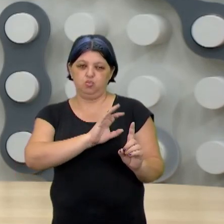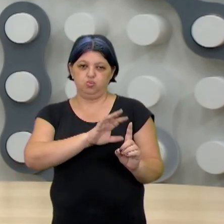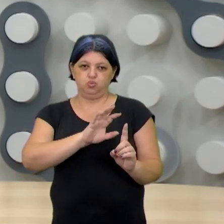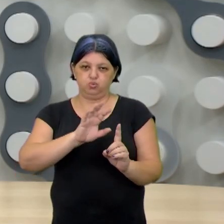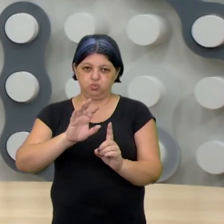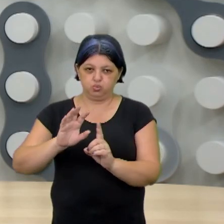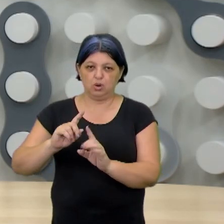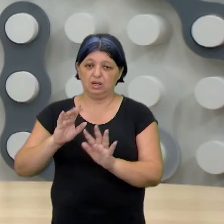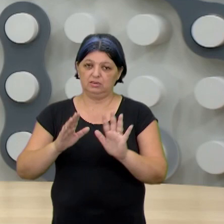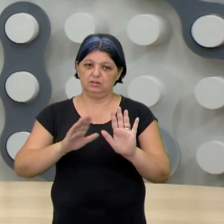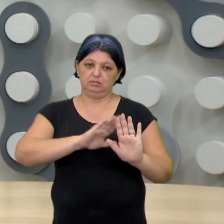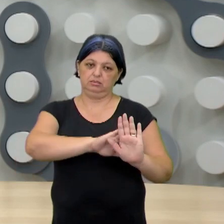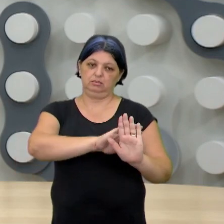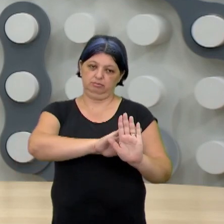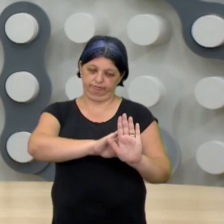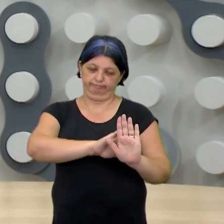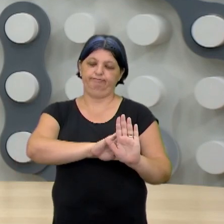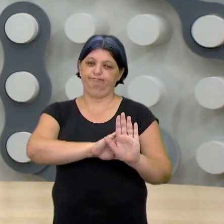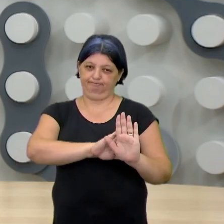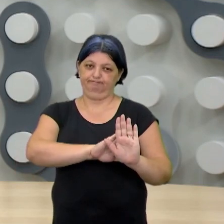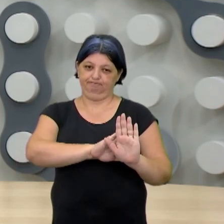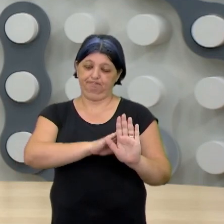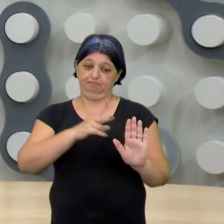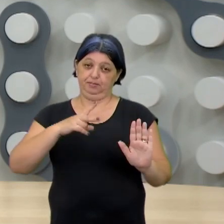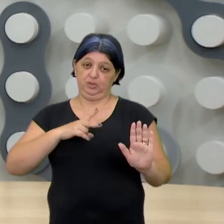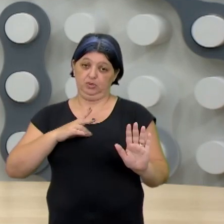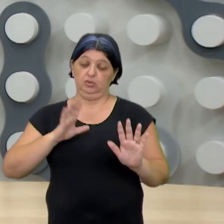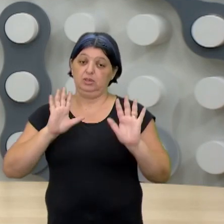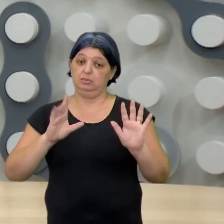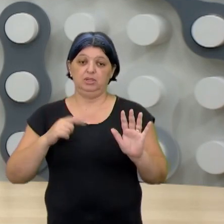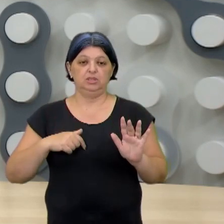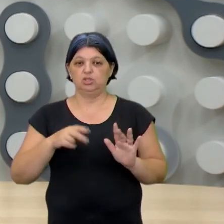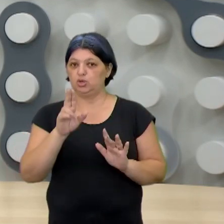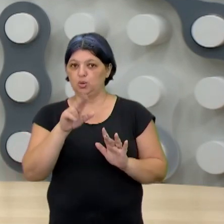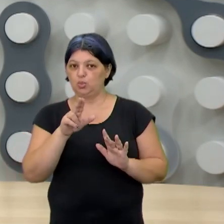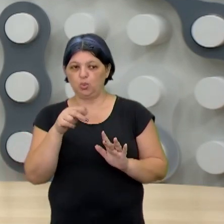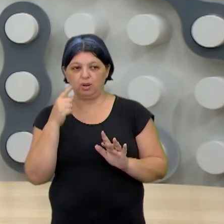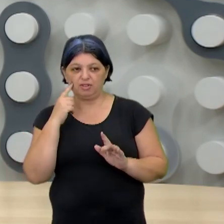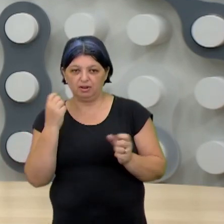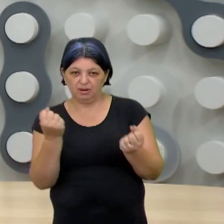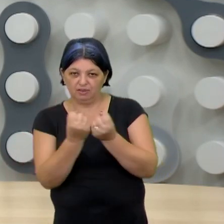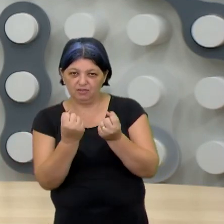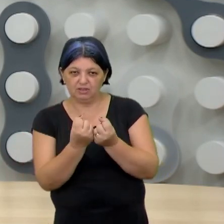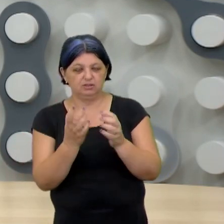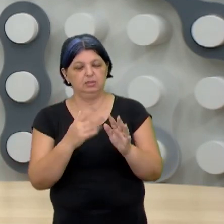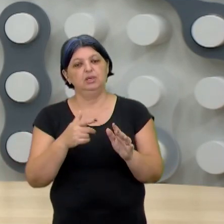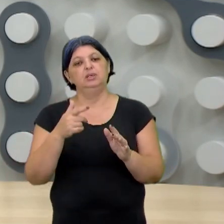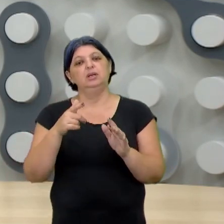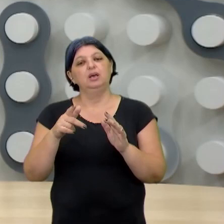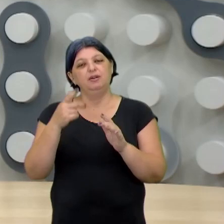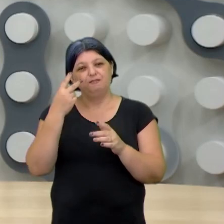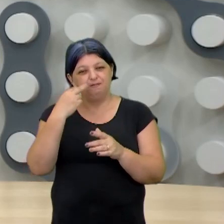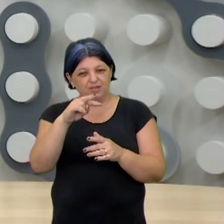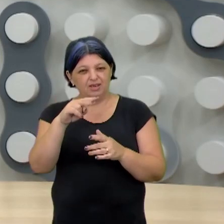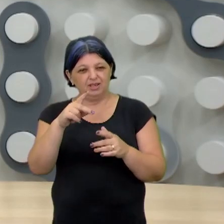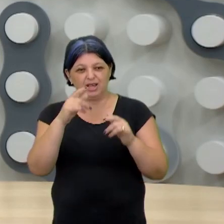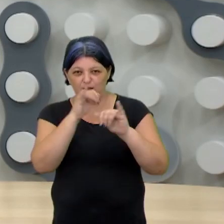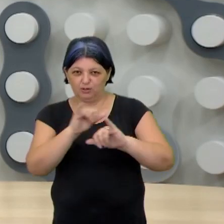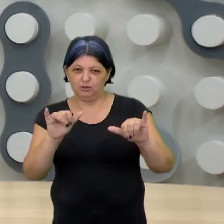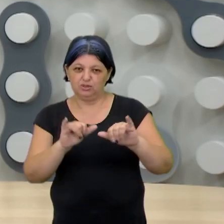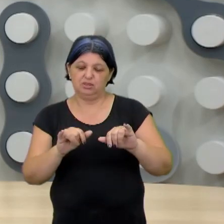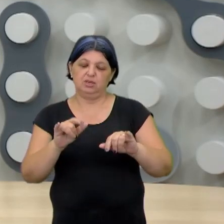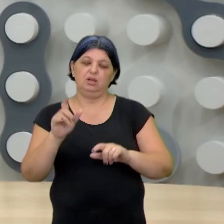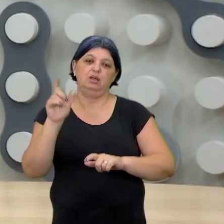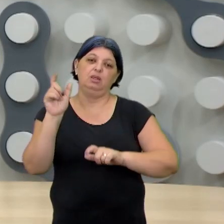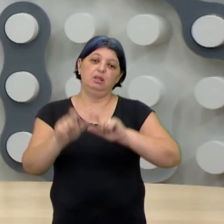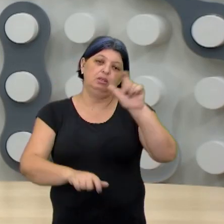pode ter um posicionamento ideológico particular. Só que ele nunca defende isso, mas durante as notícias a gente vê. Então, independente de qual é a ideologia, e